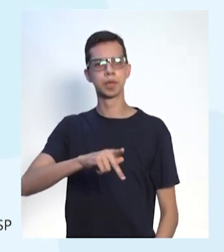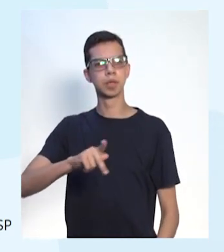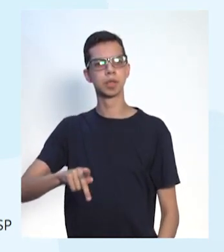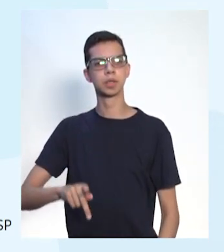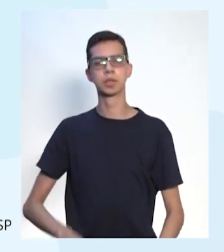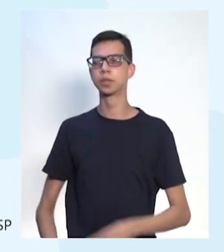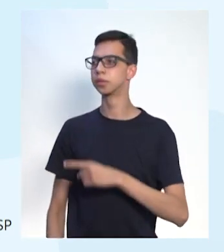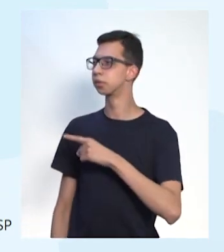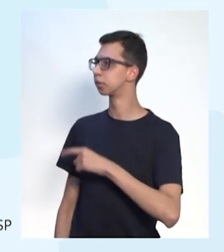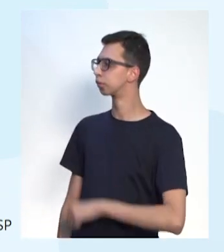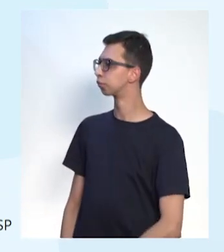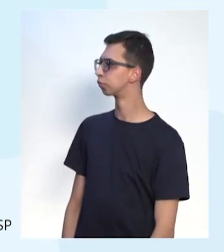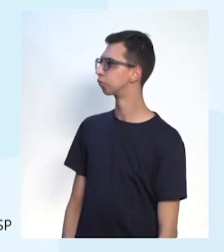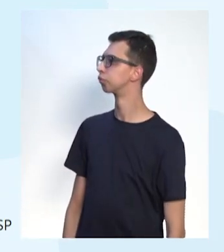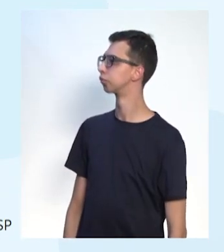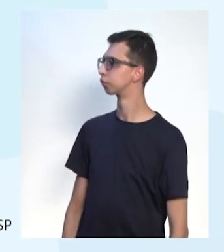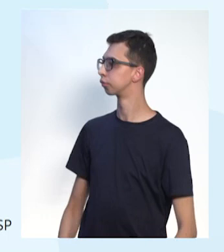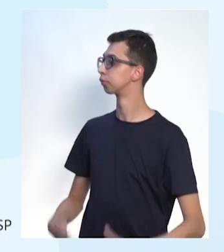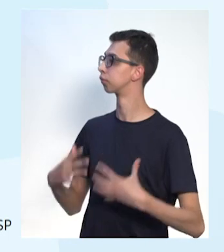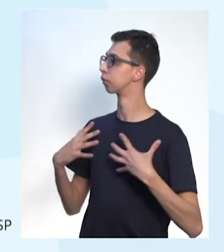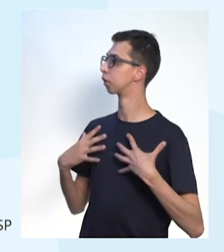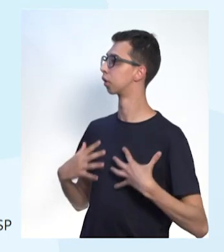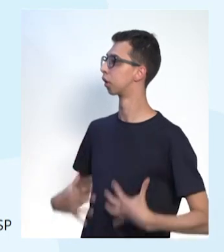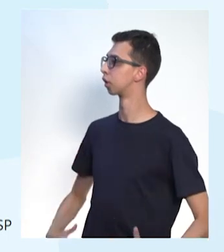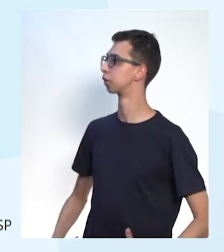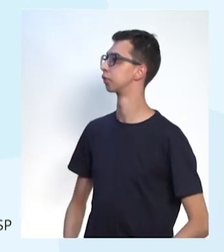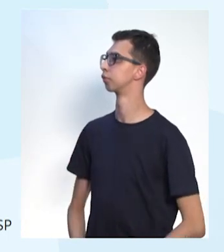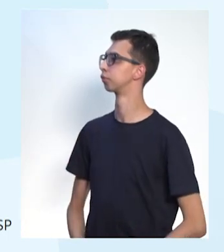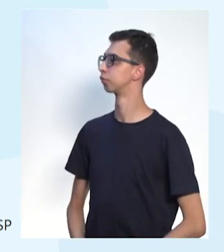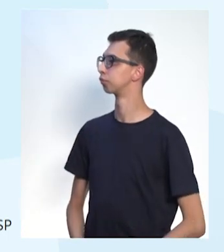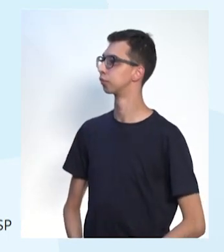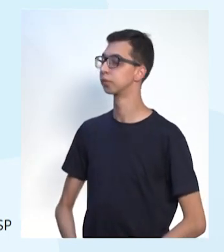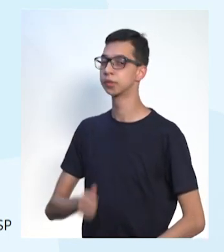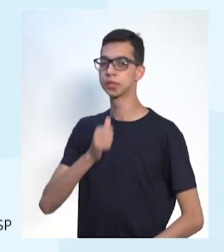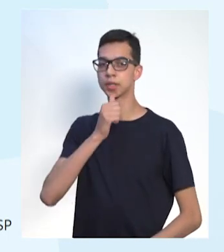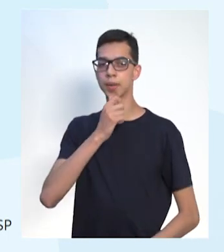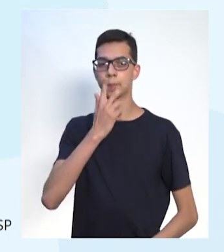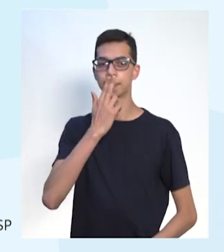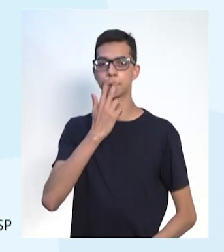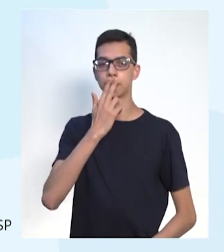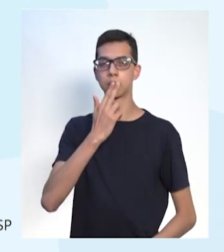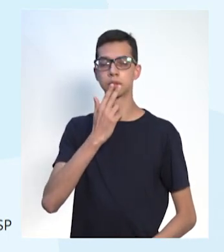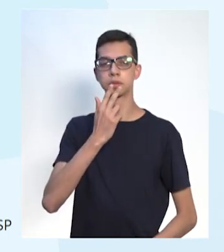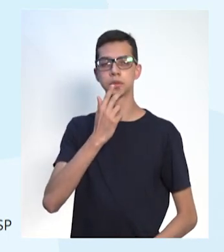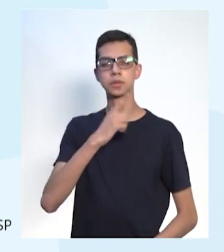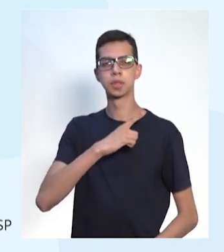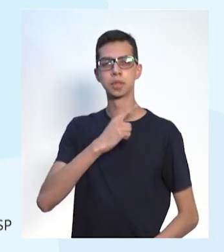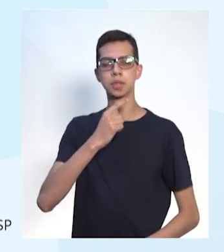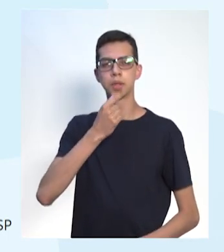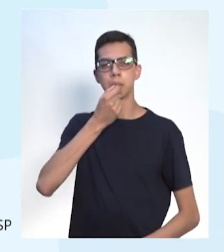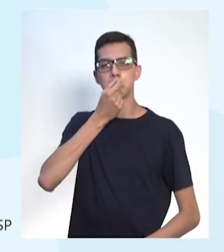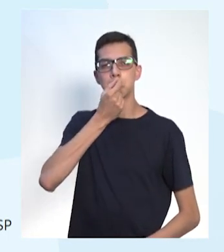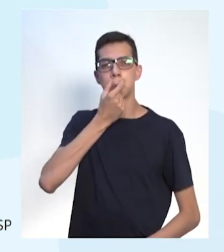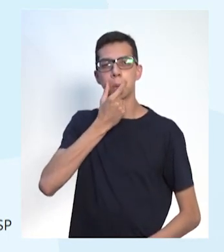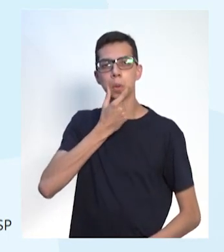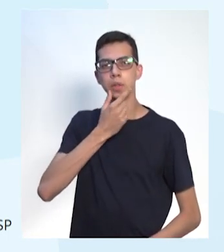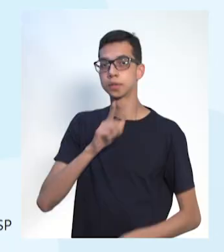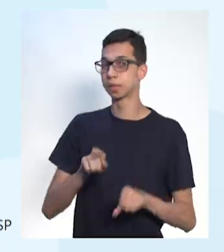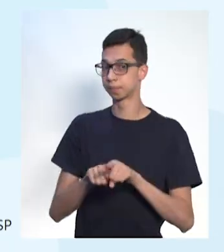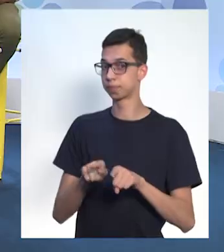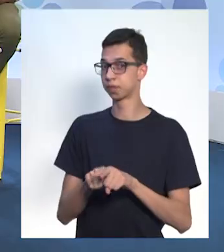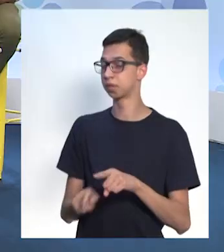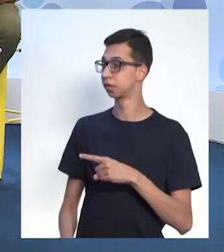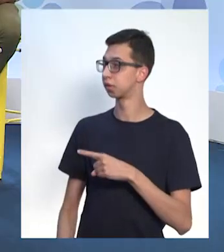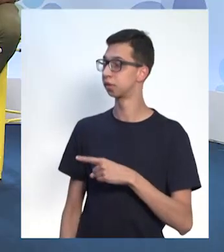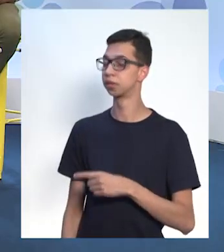chapéu diferente. Com a camisa, né? É. Tinha um bigode aí maior, né? Bigode maior. Tava de calça, né? Bacana. É. Minha mãe disse